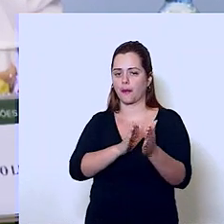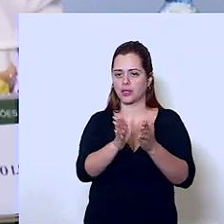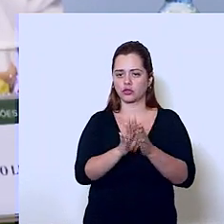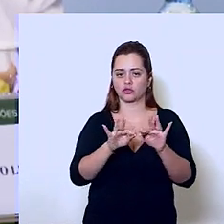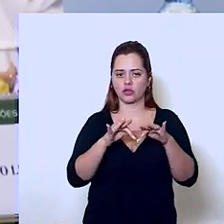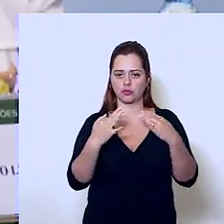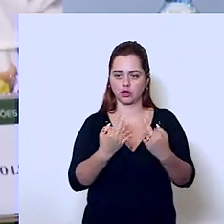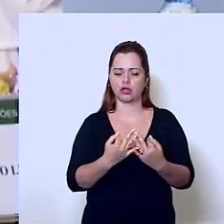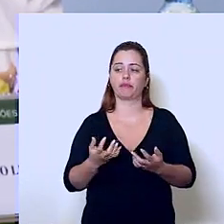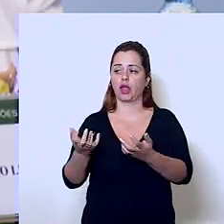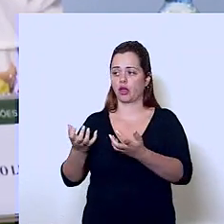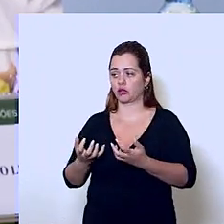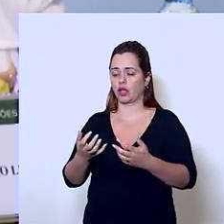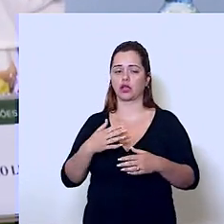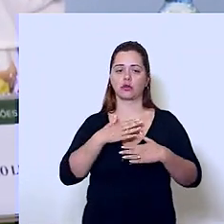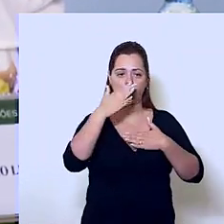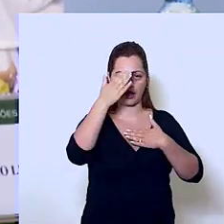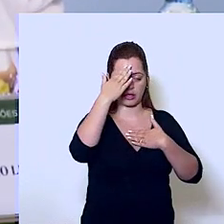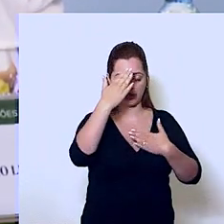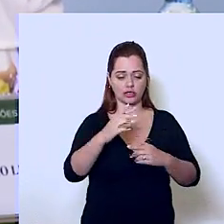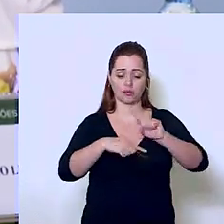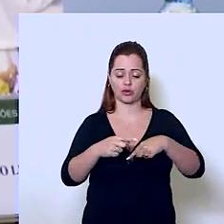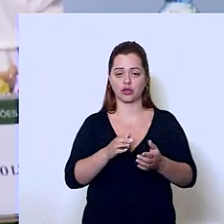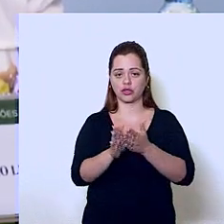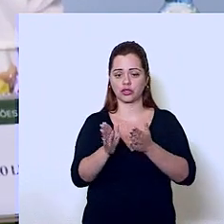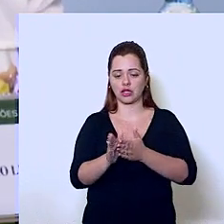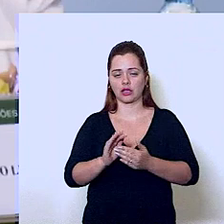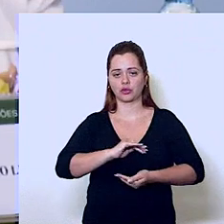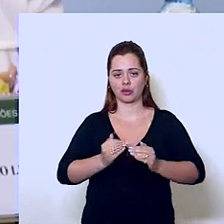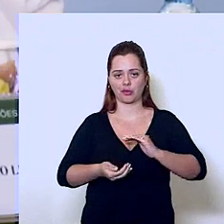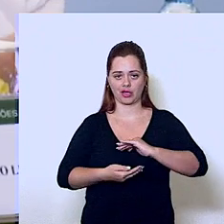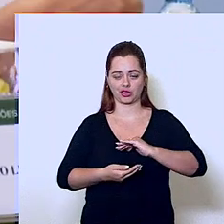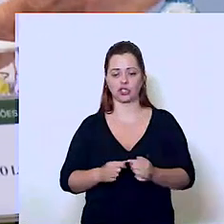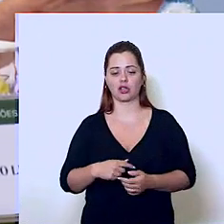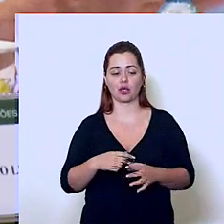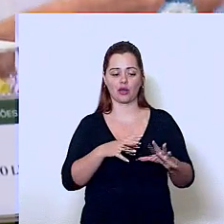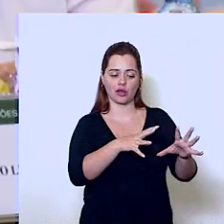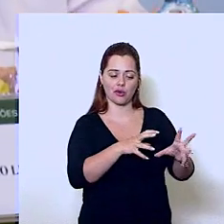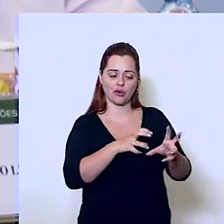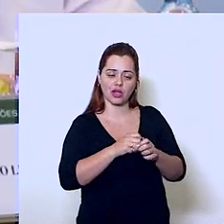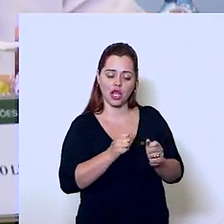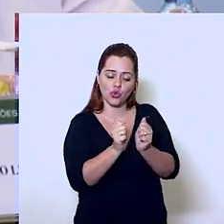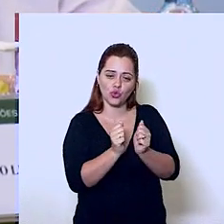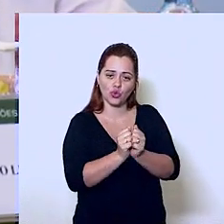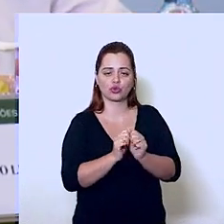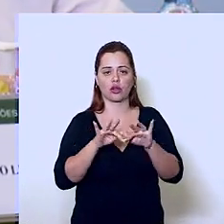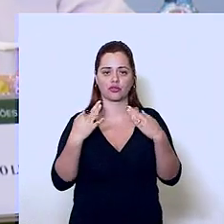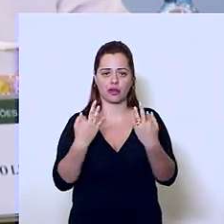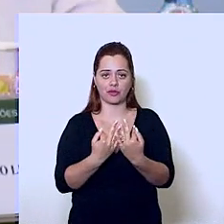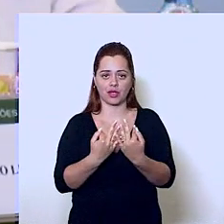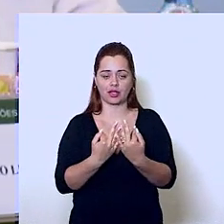porque depois que eu saí do Itamaraty, fui acolhido no seio da família, reacolhido, inclusive na